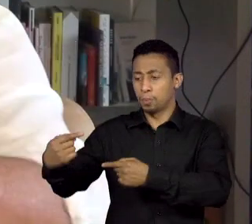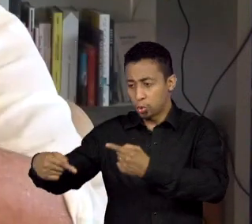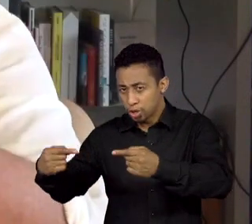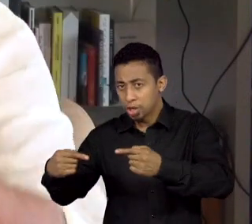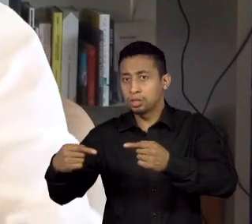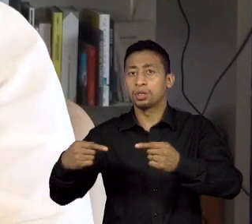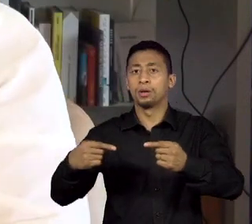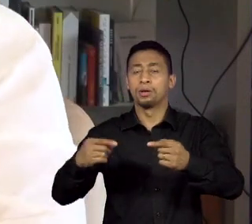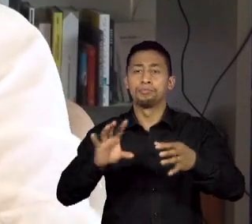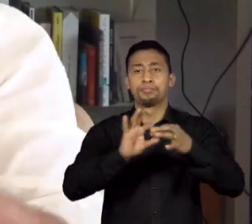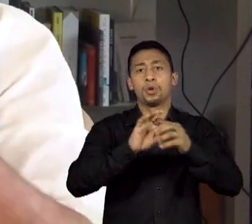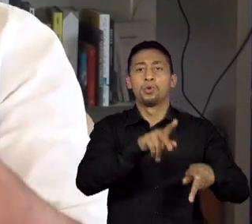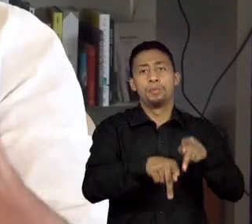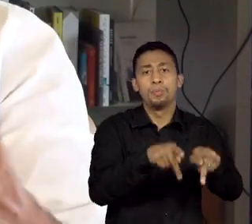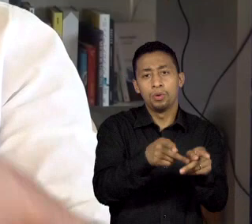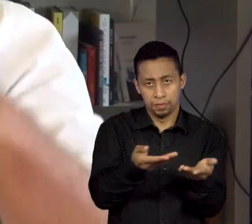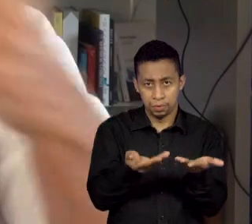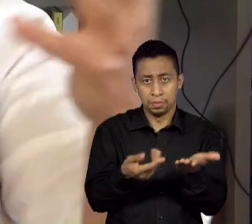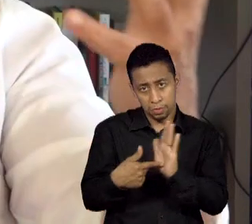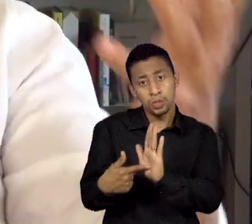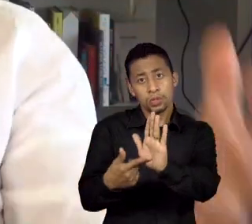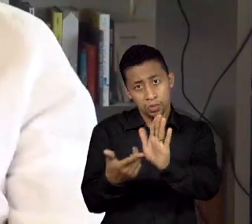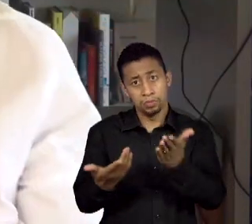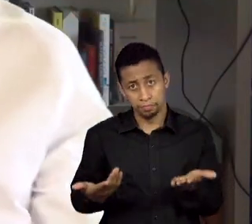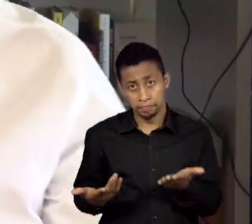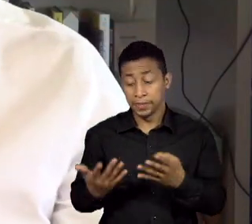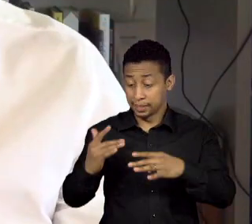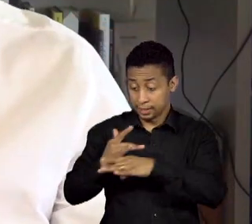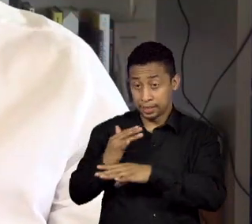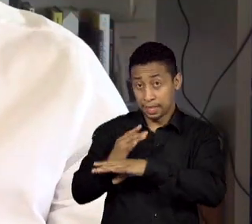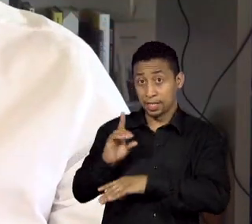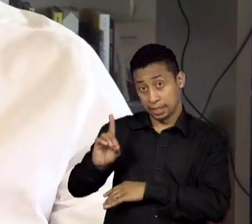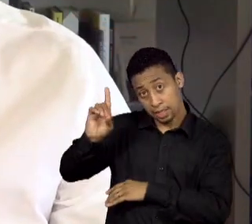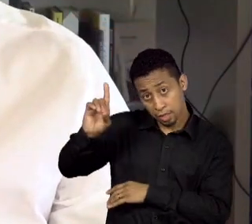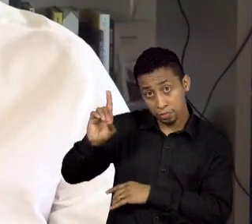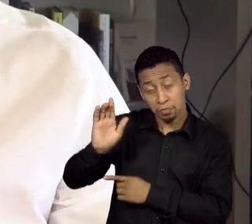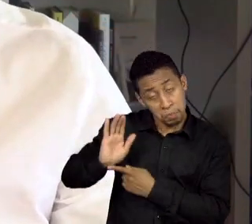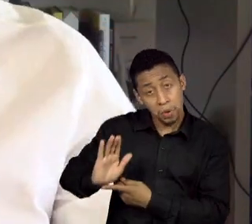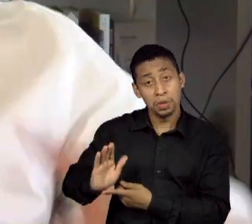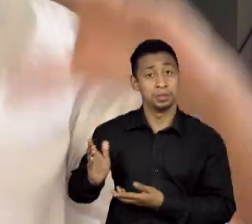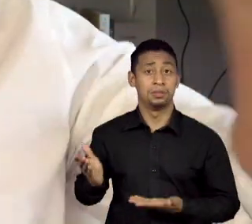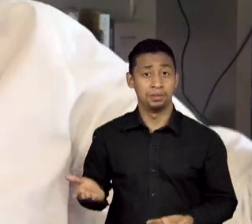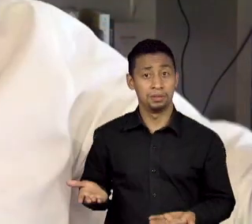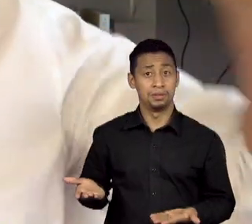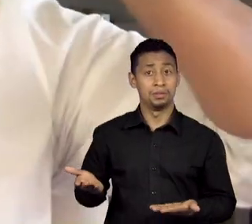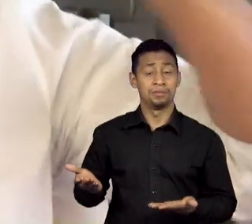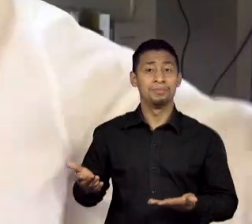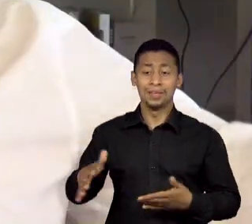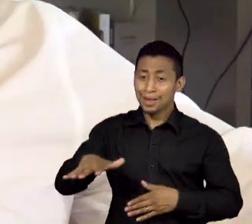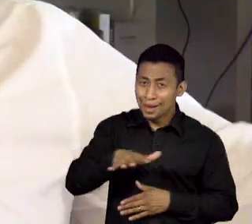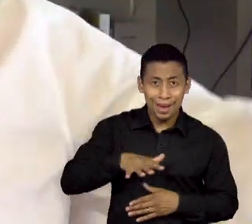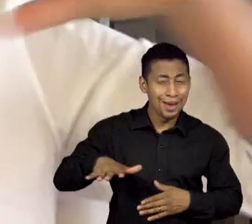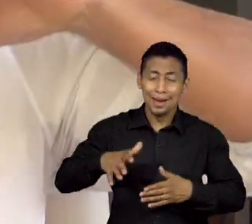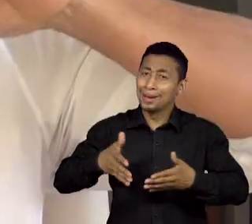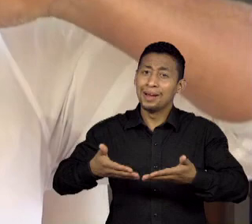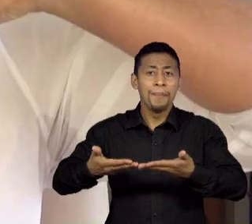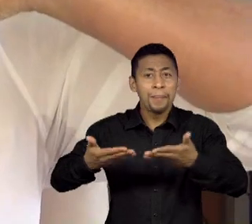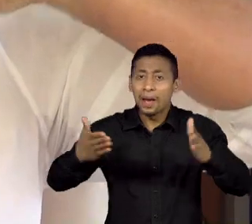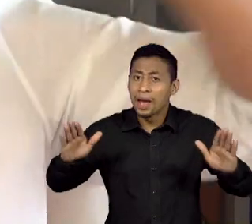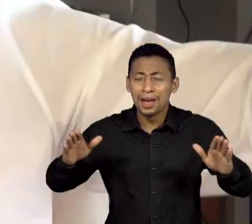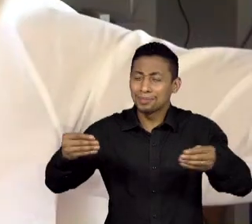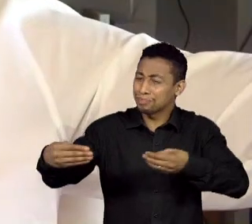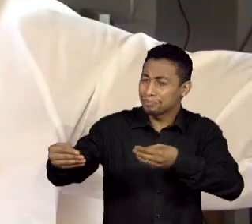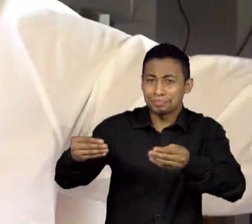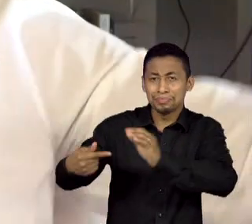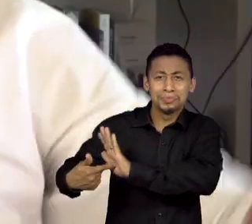de outra. Acho que, por exemplo, para mim, o Cidade de Deus é um exemplo de uma coisa abrangente, poderosa e